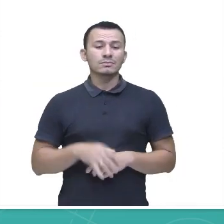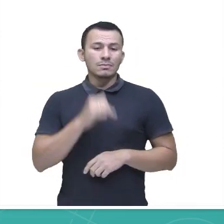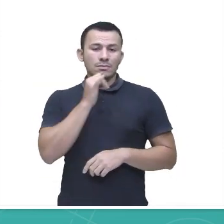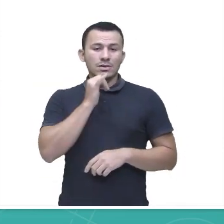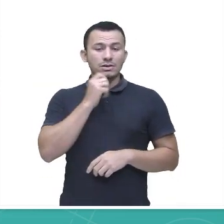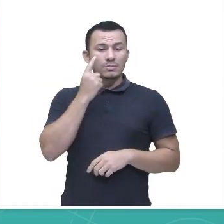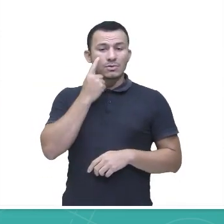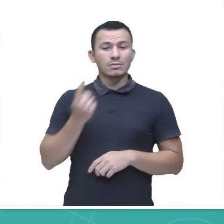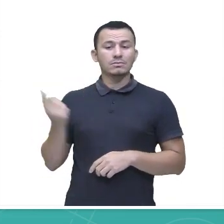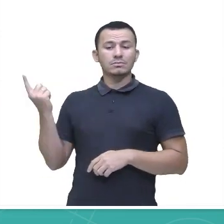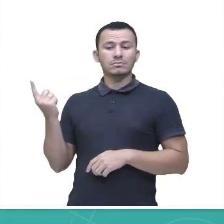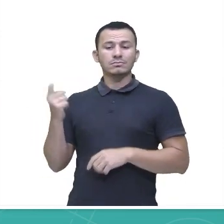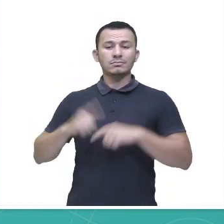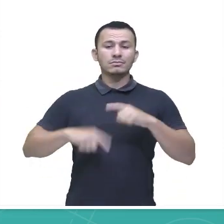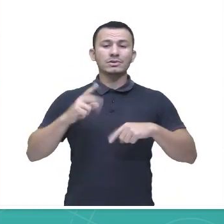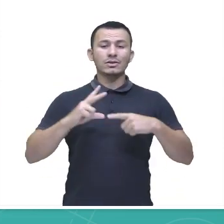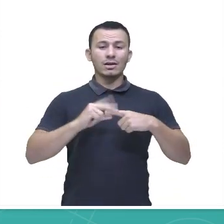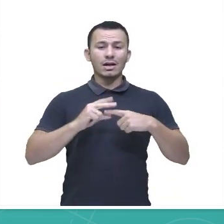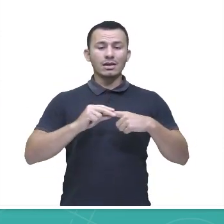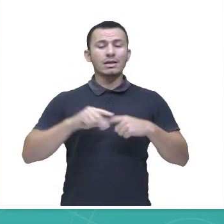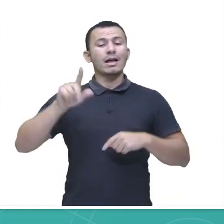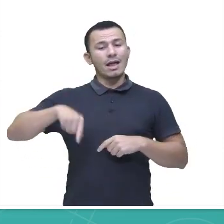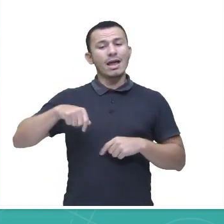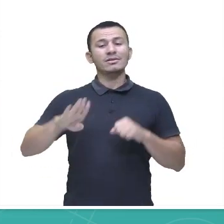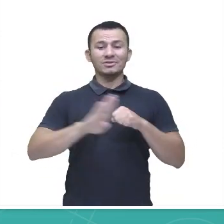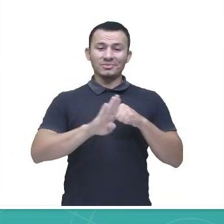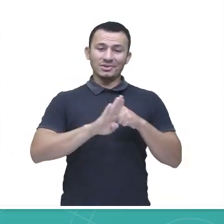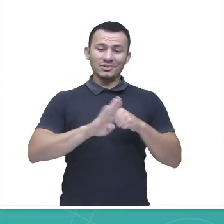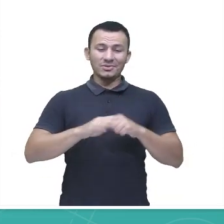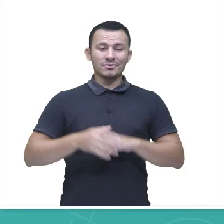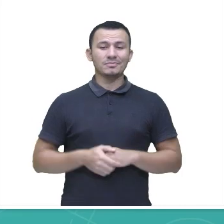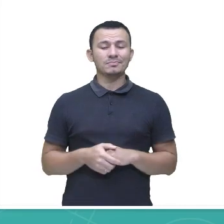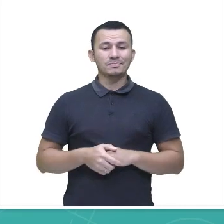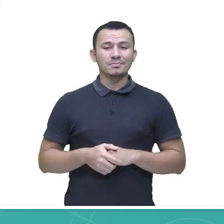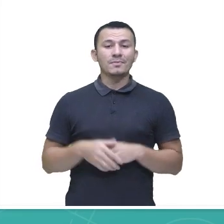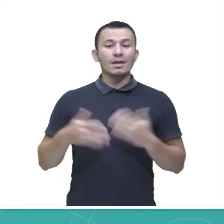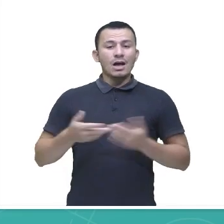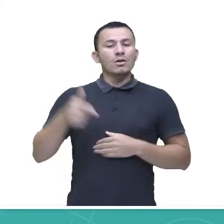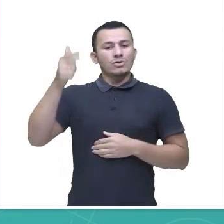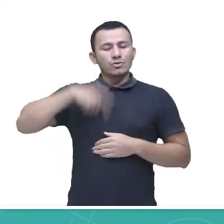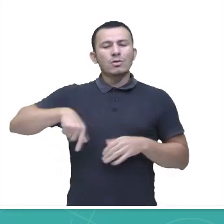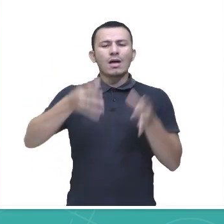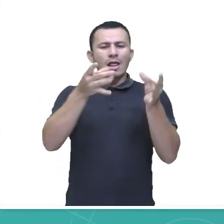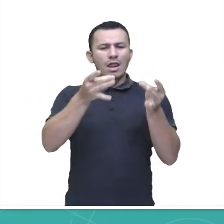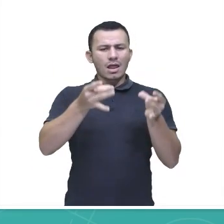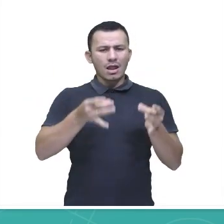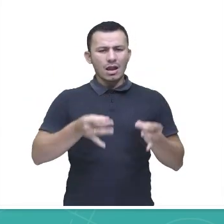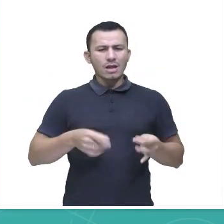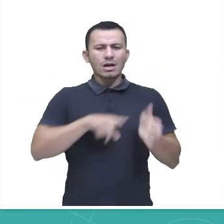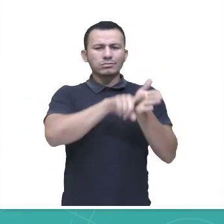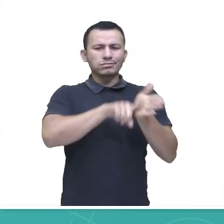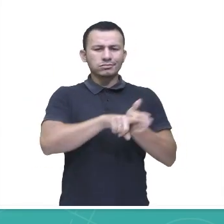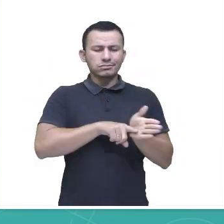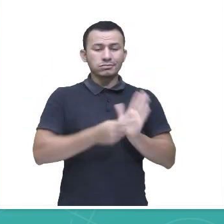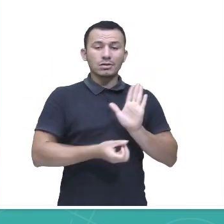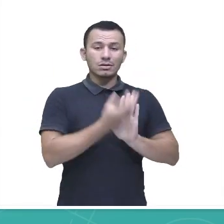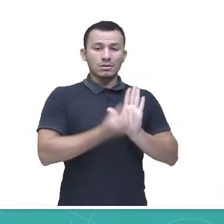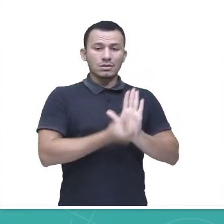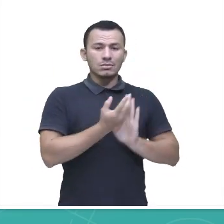um substantivo, esta canetinha. Então, vamos examinar agora o poema que você ouviu rapidamente. Vamos lá?